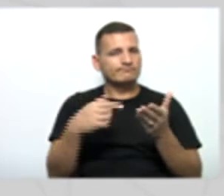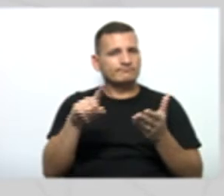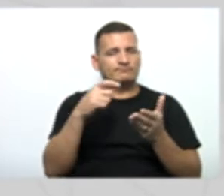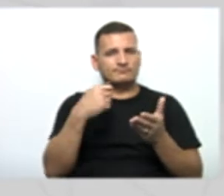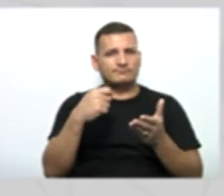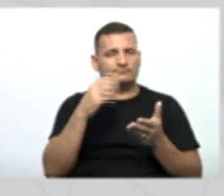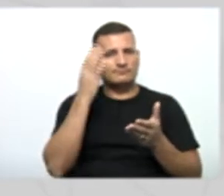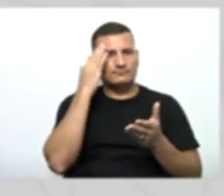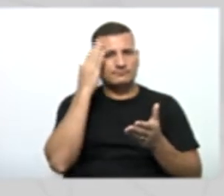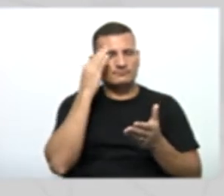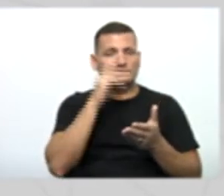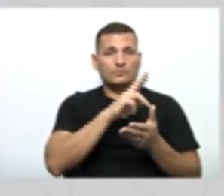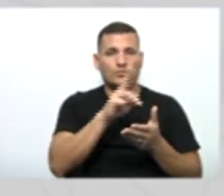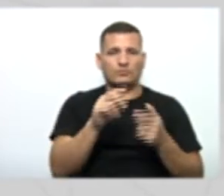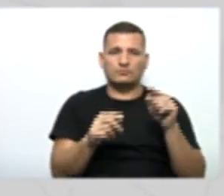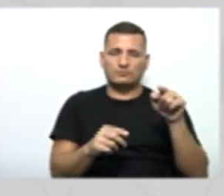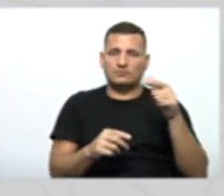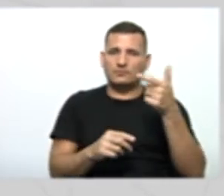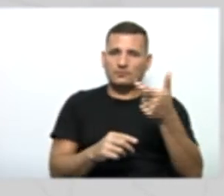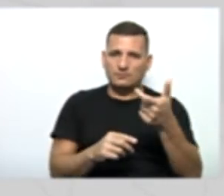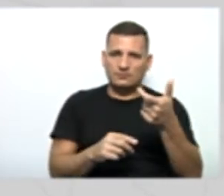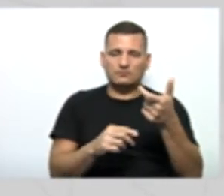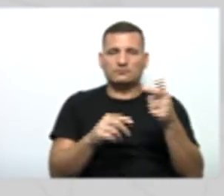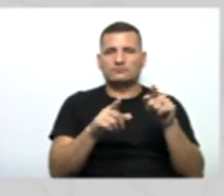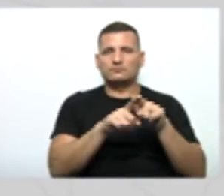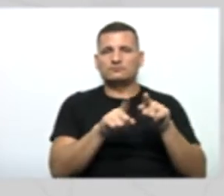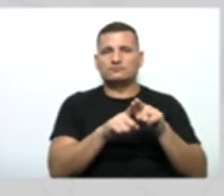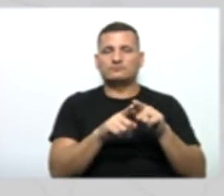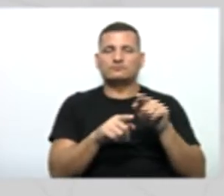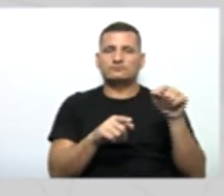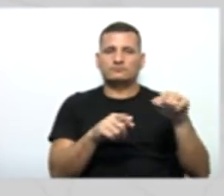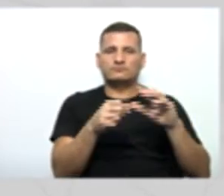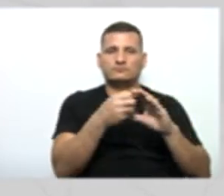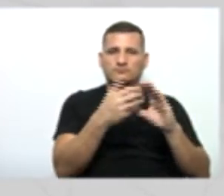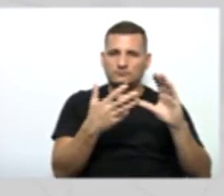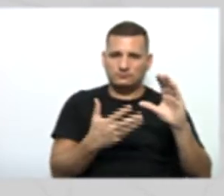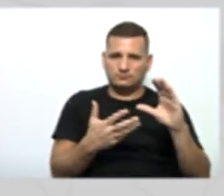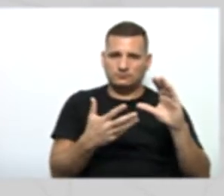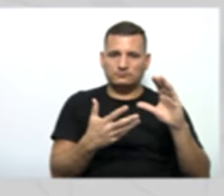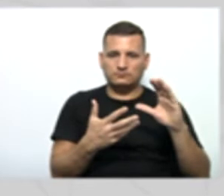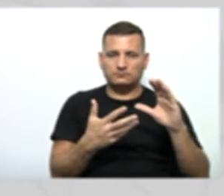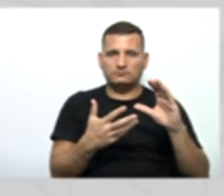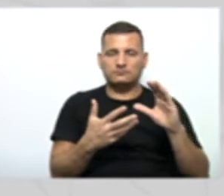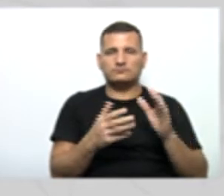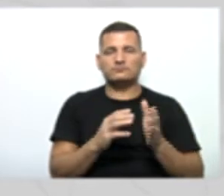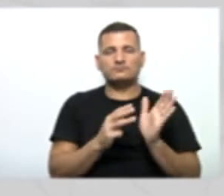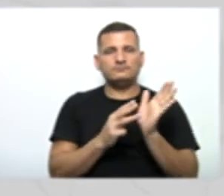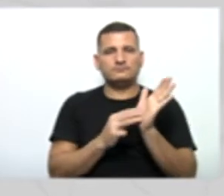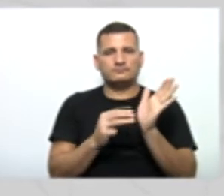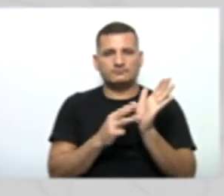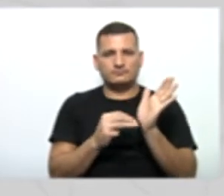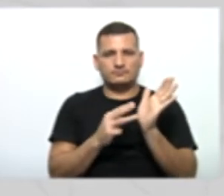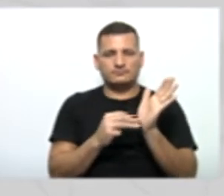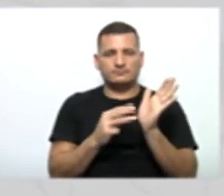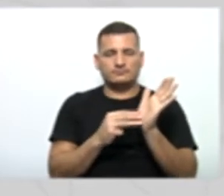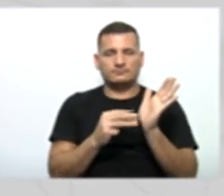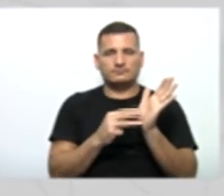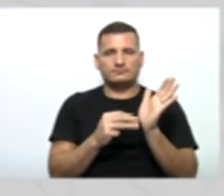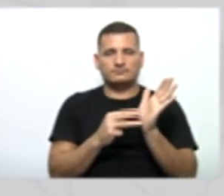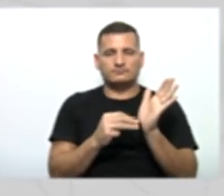identificar o nome dessa classe e sem identificar os atributos, já que o método vai